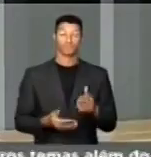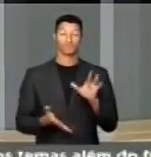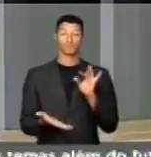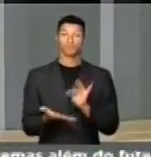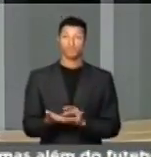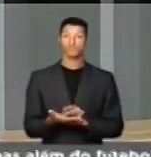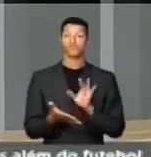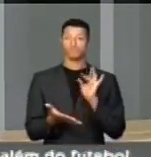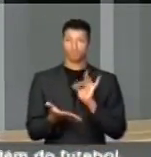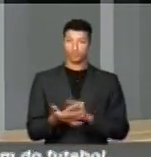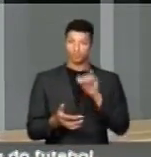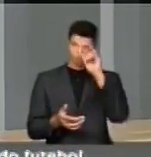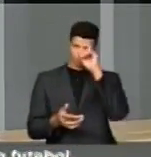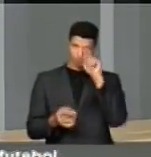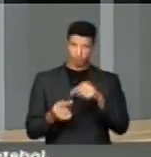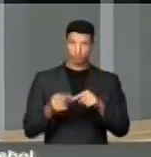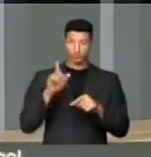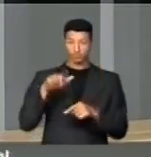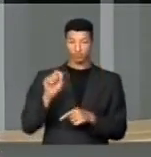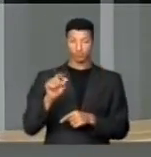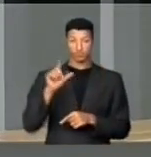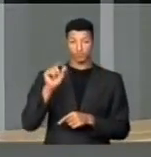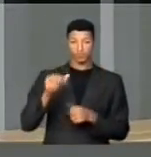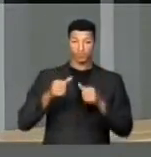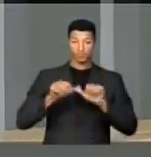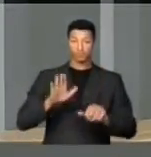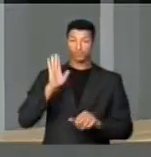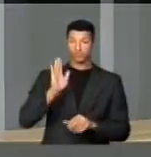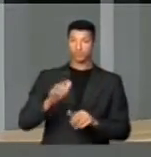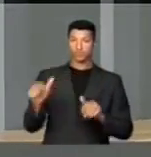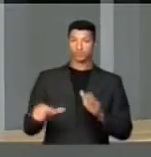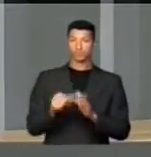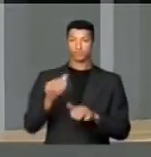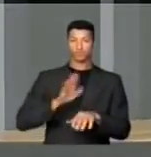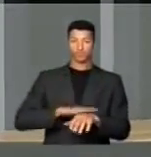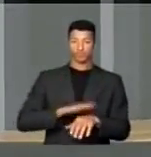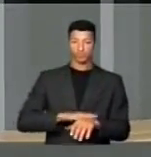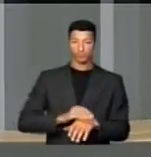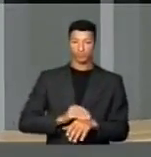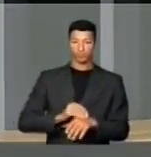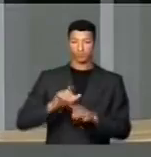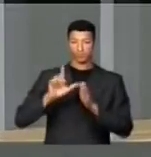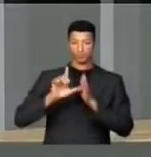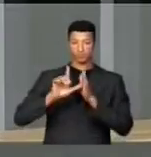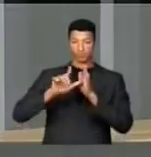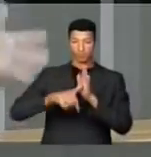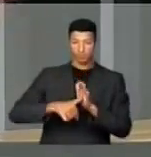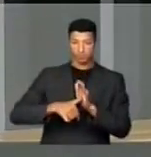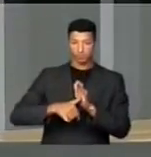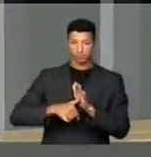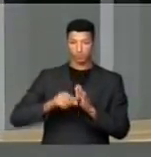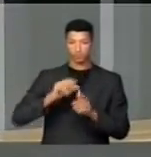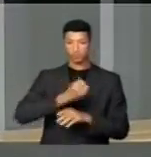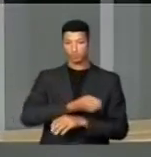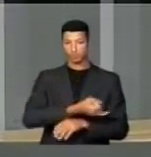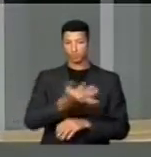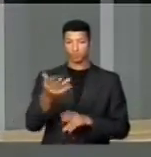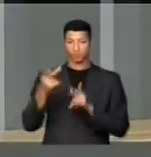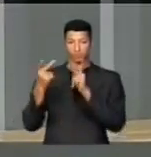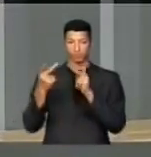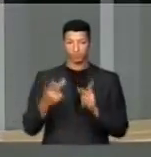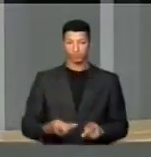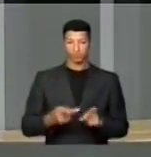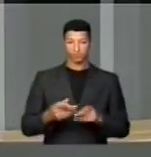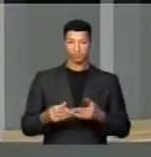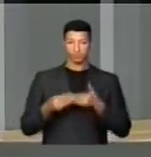fato concreto e objetivo é que isto está, já nesse primeiro momento, retardando inúmeros projetos que estavam